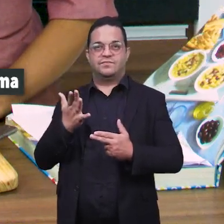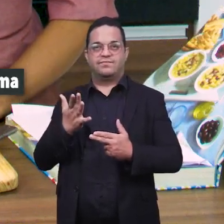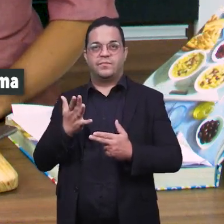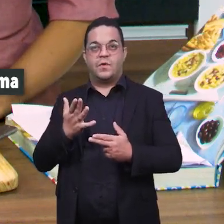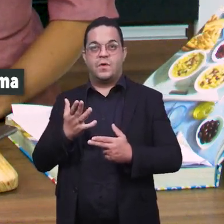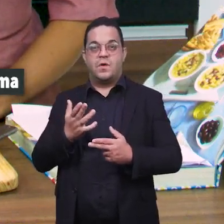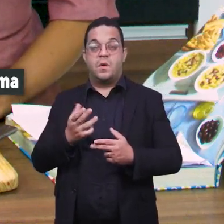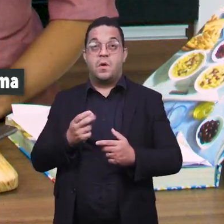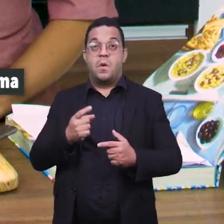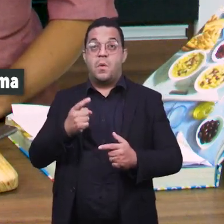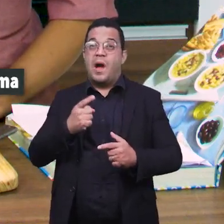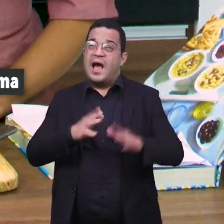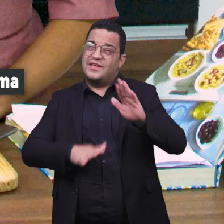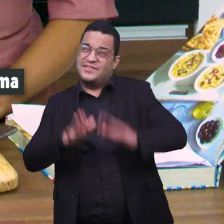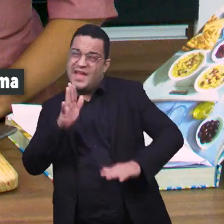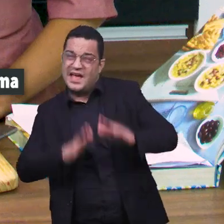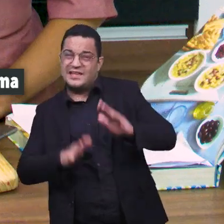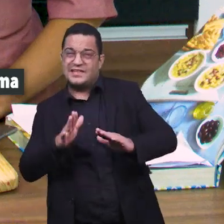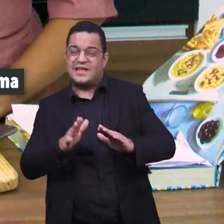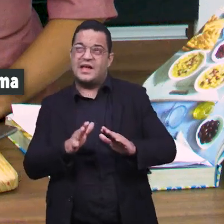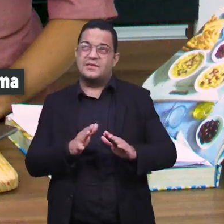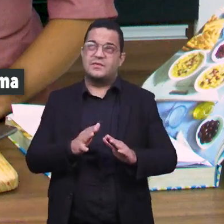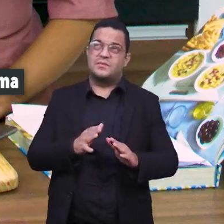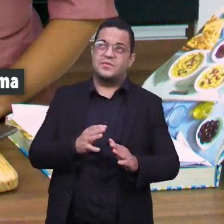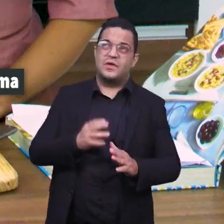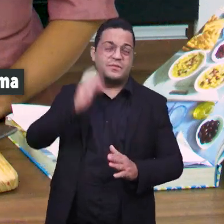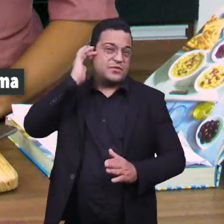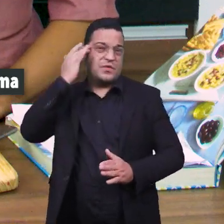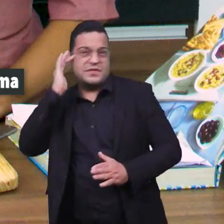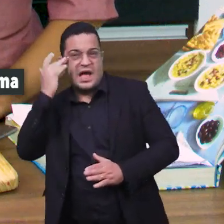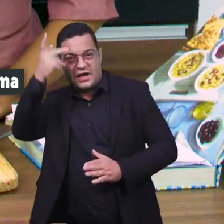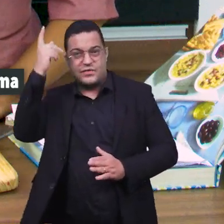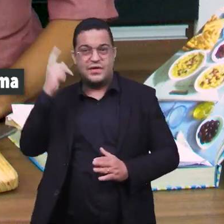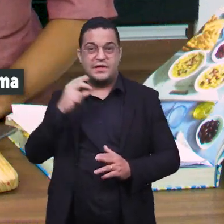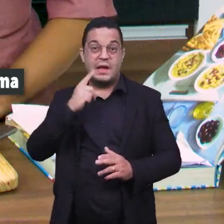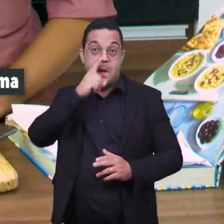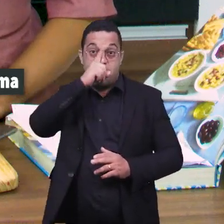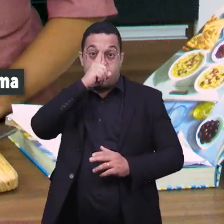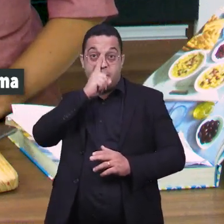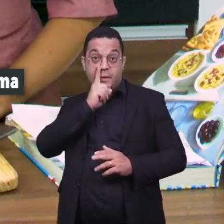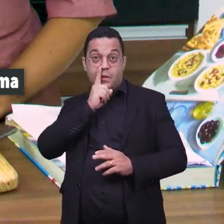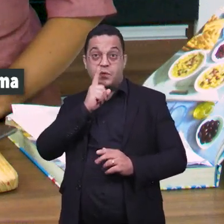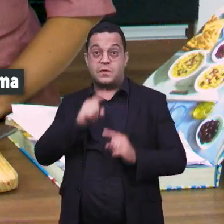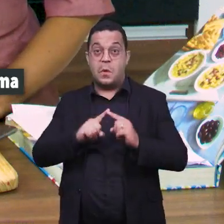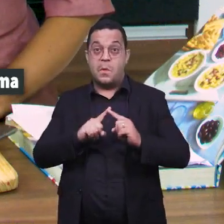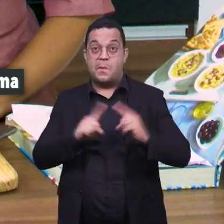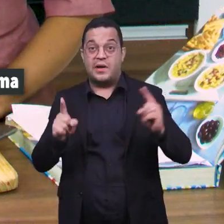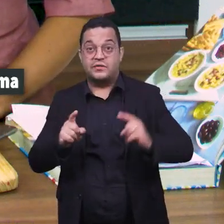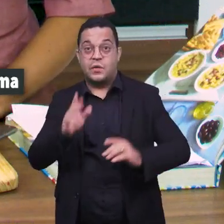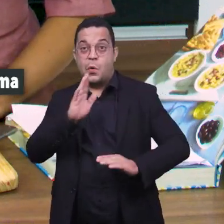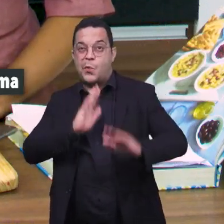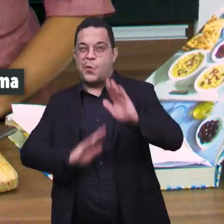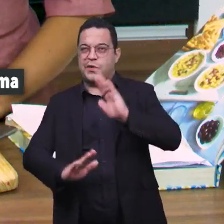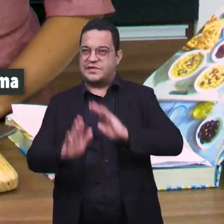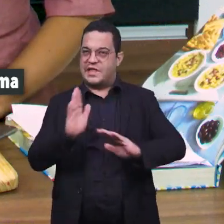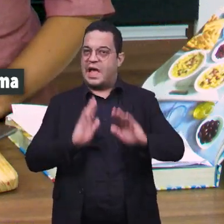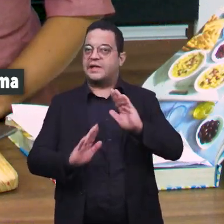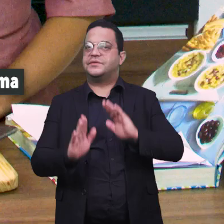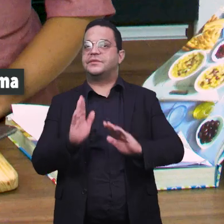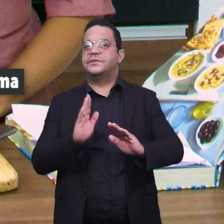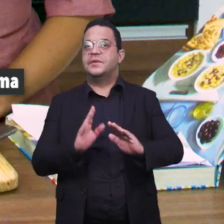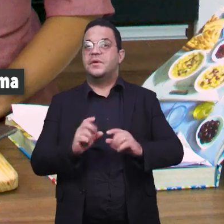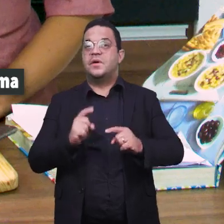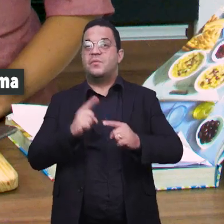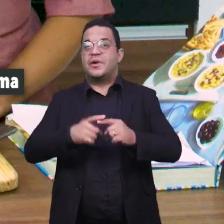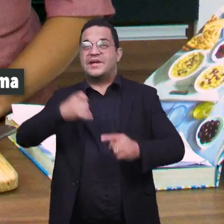mas uma faca muito afiada é perigosa. Não, mais perigoso é você lidar com uma faca cega, porque você vai botar